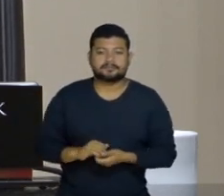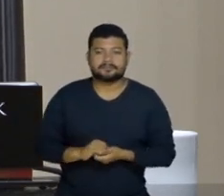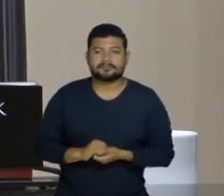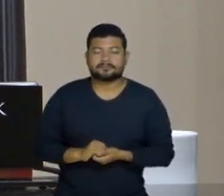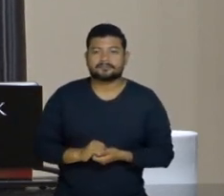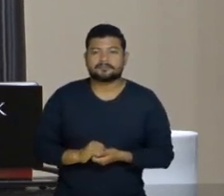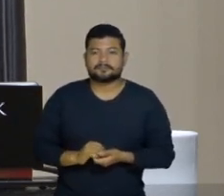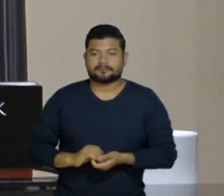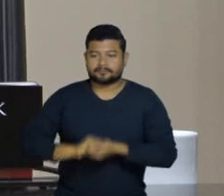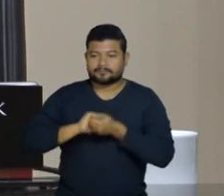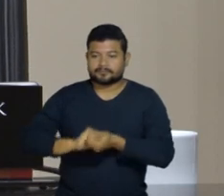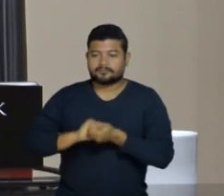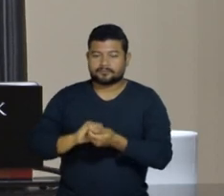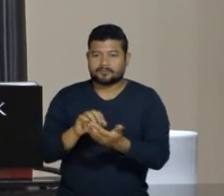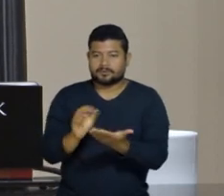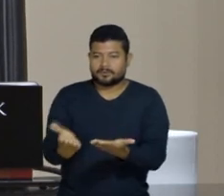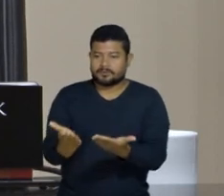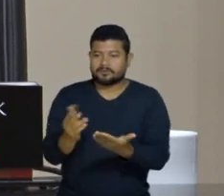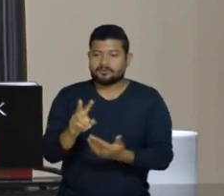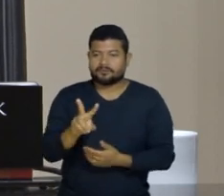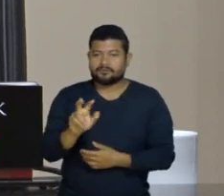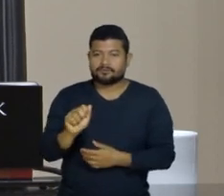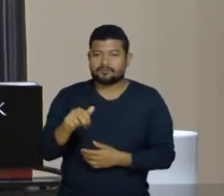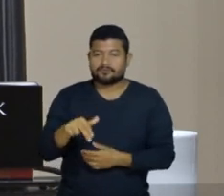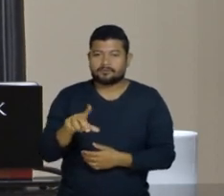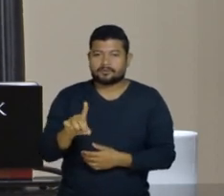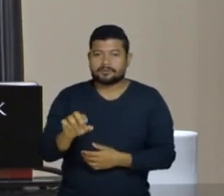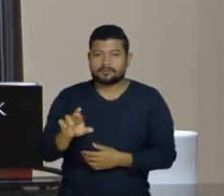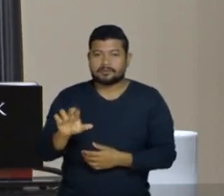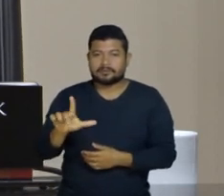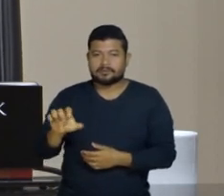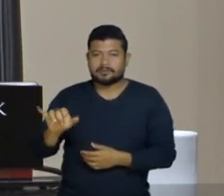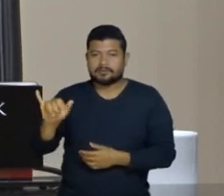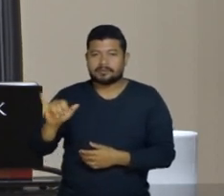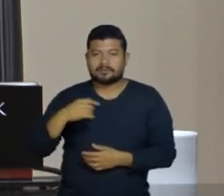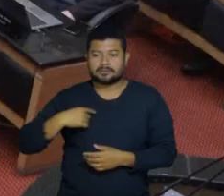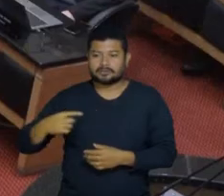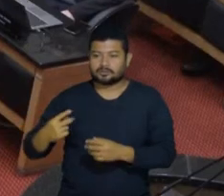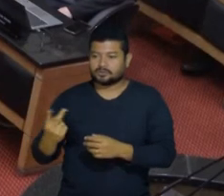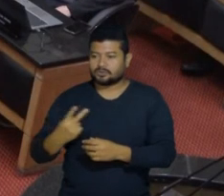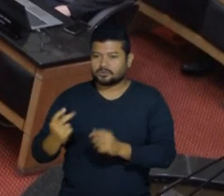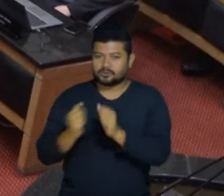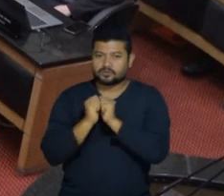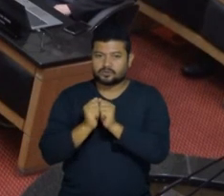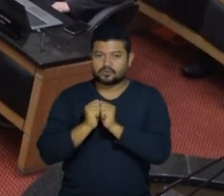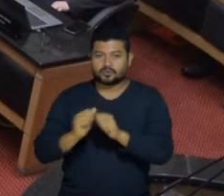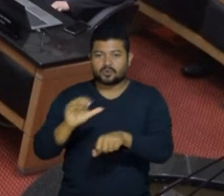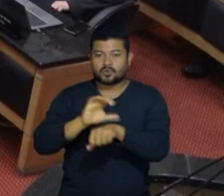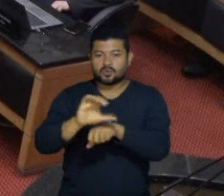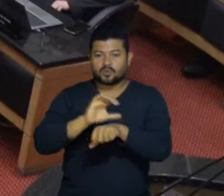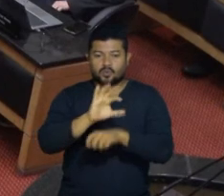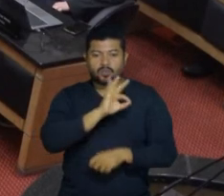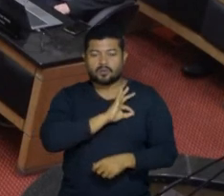Vanderlei Redondo. Nós fizemos academia junto,